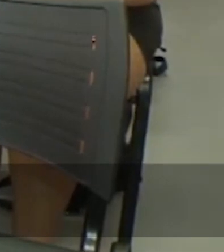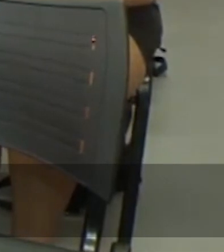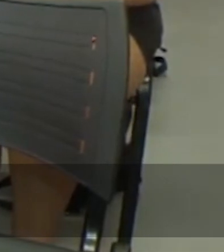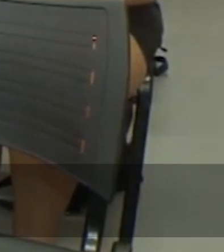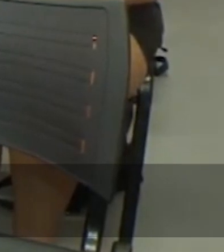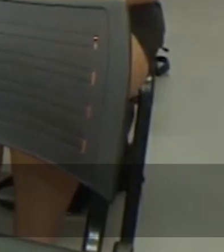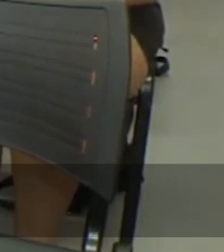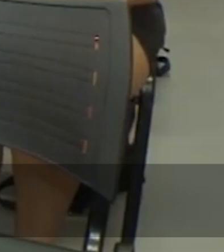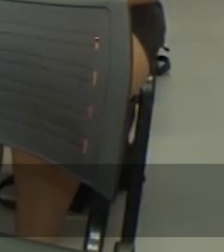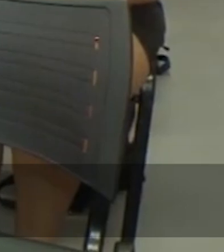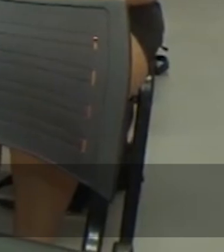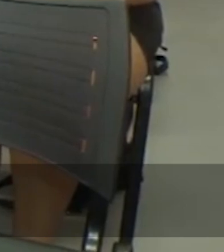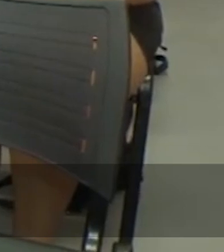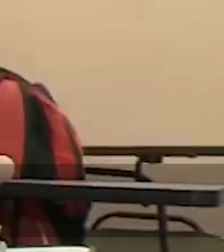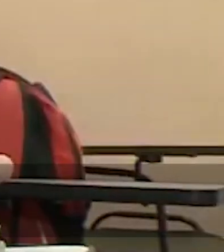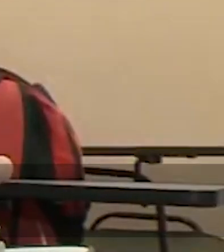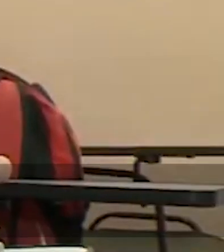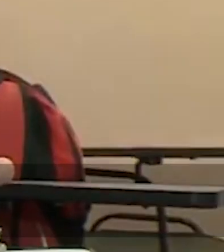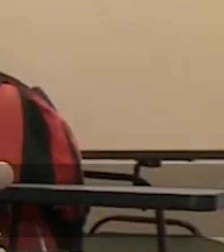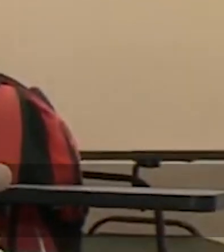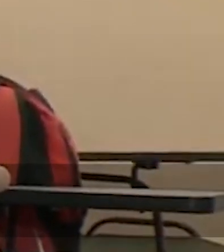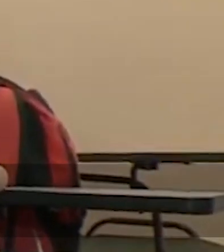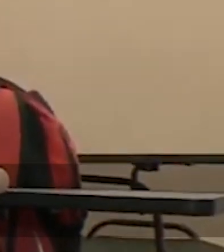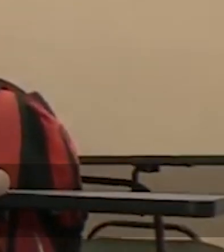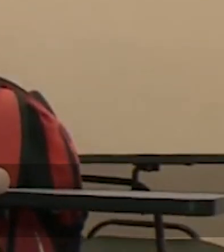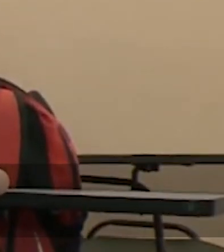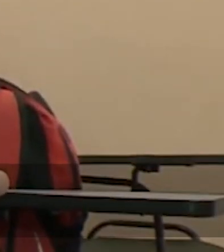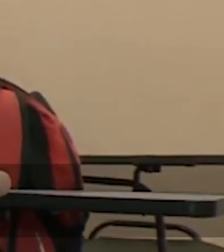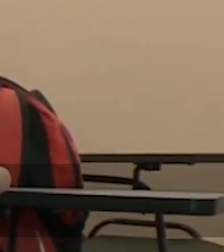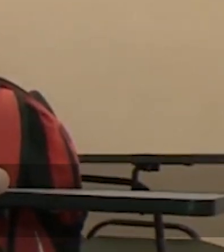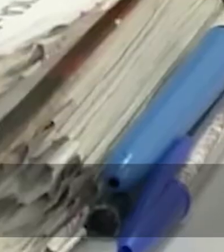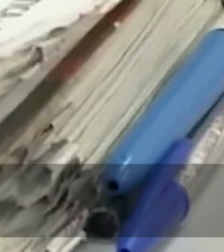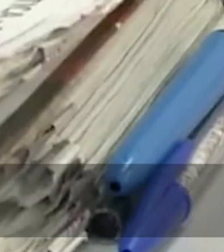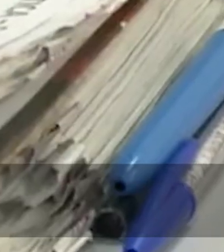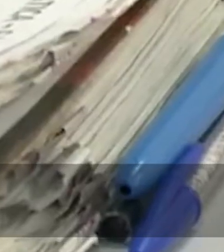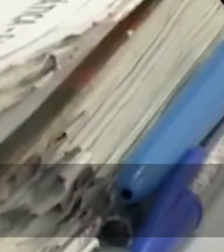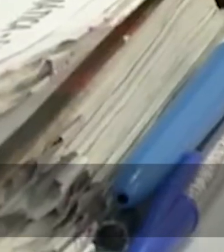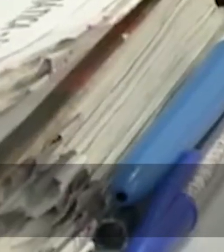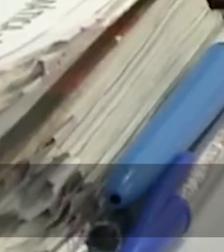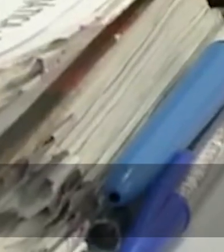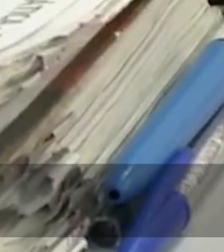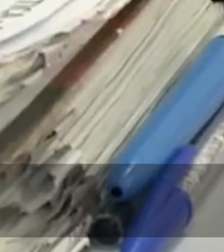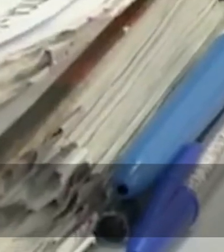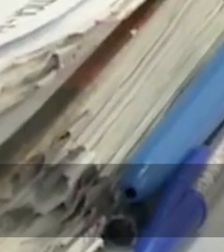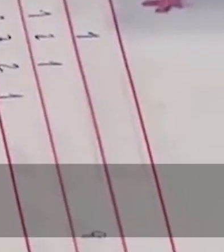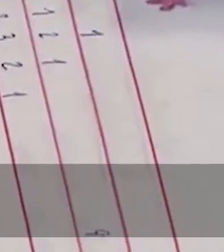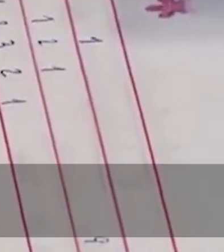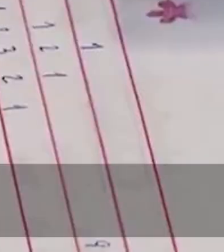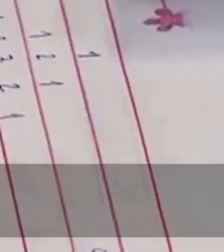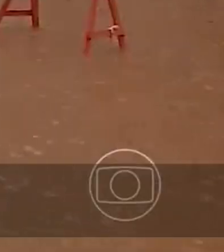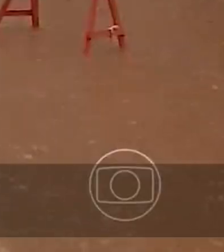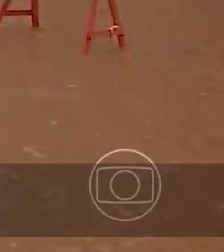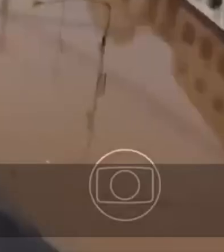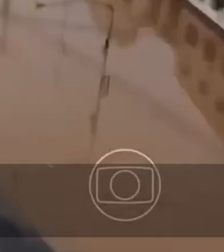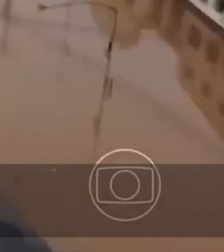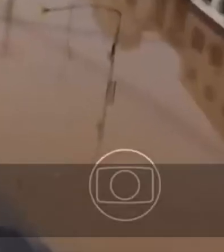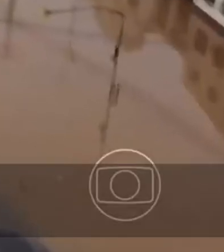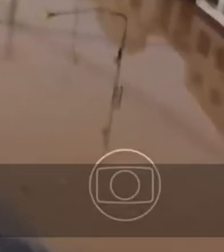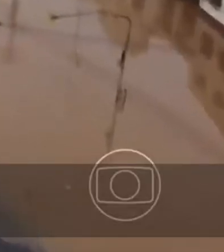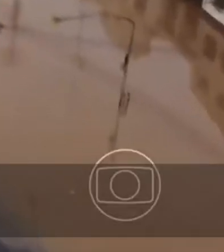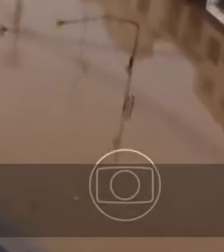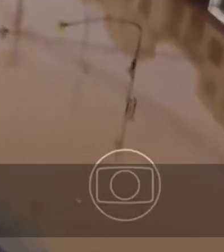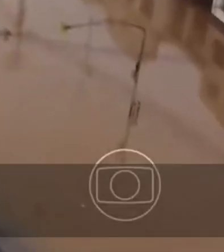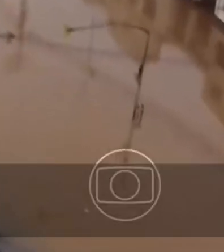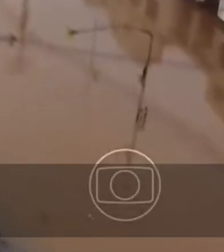provas do Concurso Nacional Unificado, o Enem dos concursos, que serão aplicadas neste último domingo, dia 5 de maio, em todo o país, foram